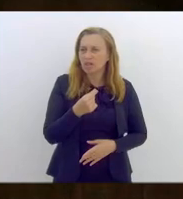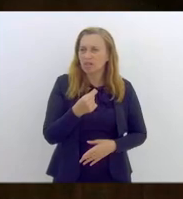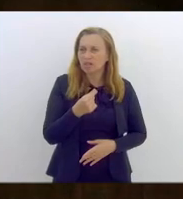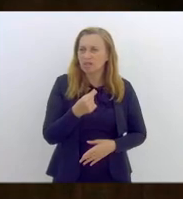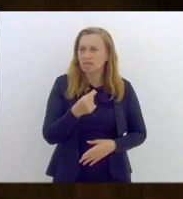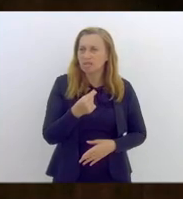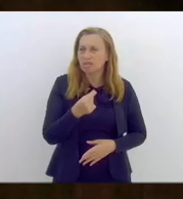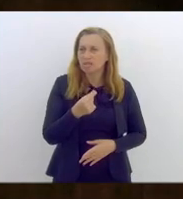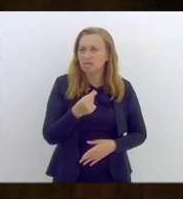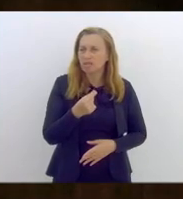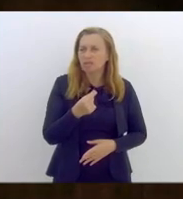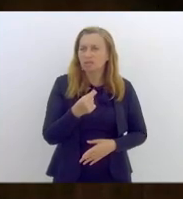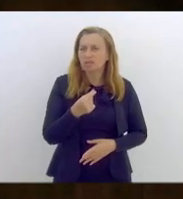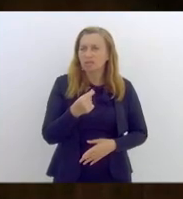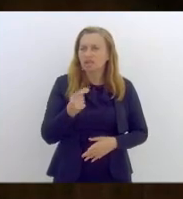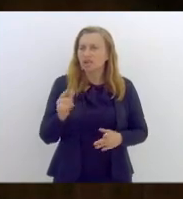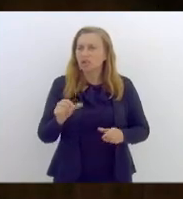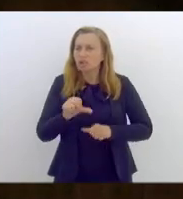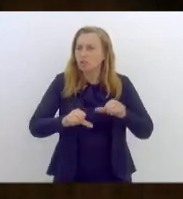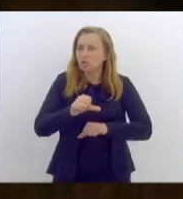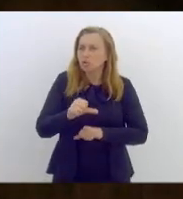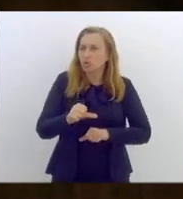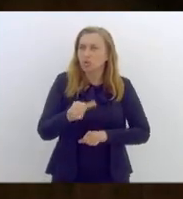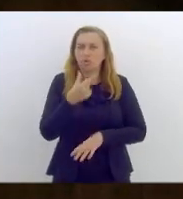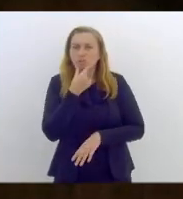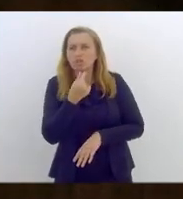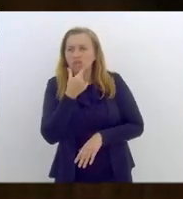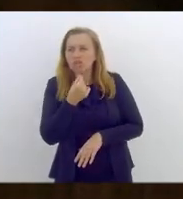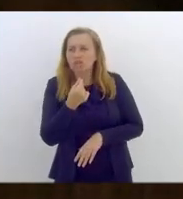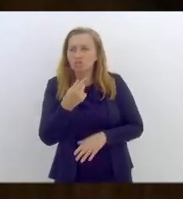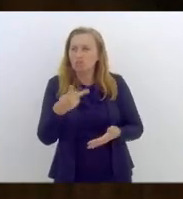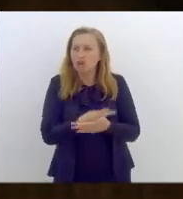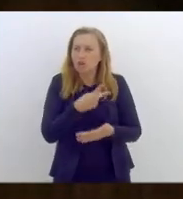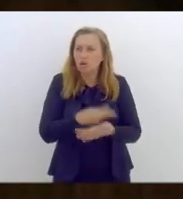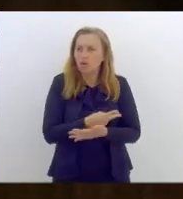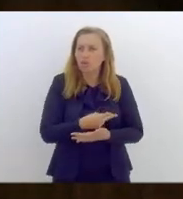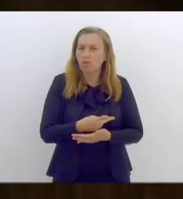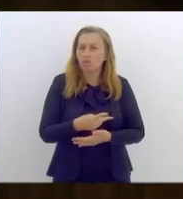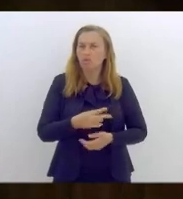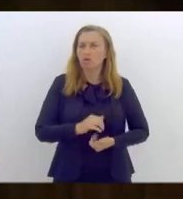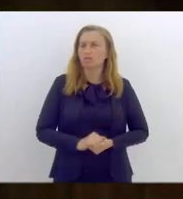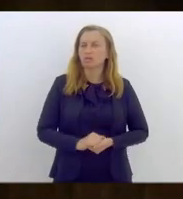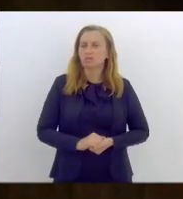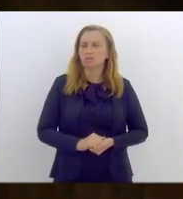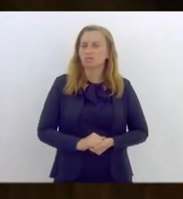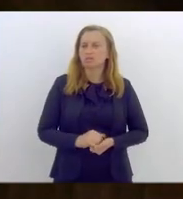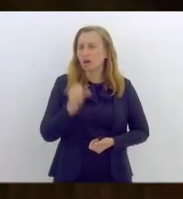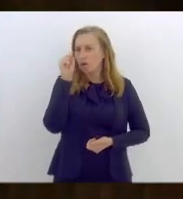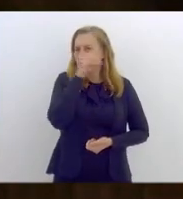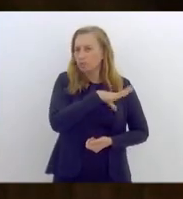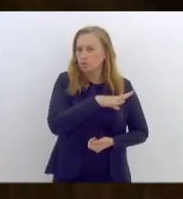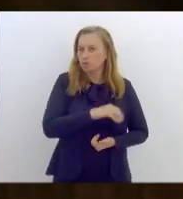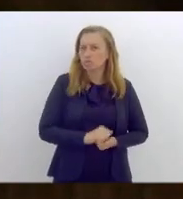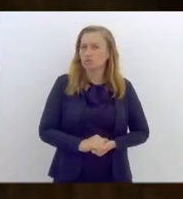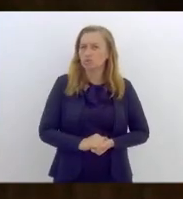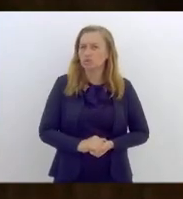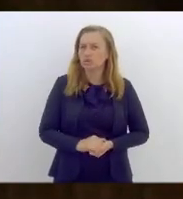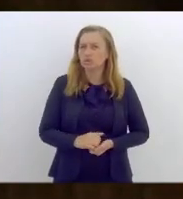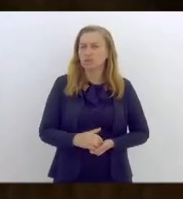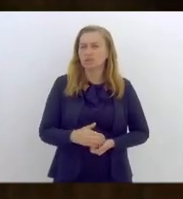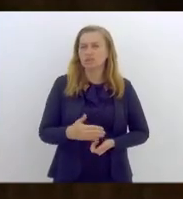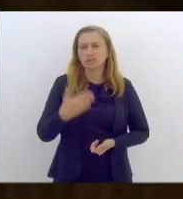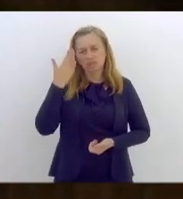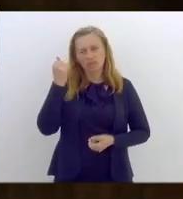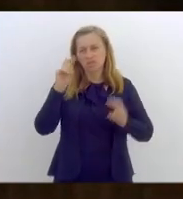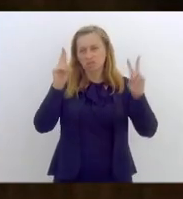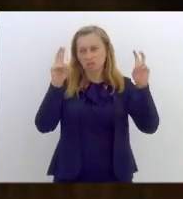o garoto tinha um olho azul eles falam que tem olho castanho e isso é a materialidade do crime é um absurdo sei que isso não é